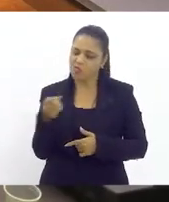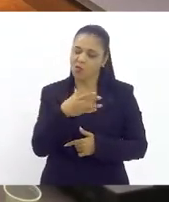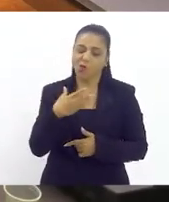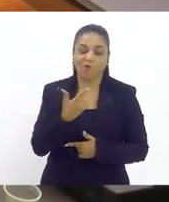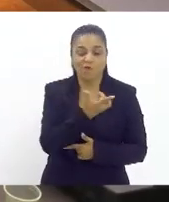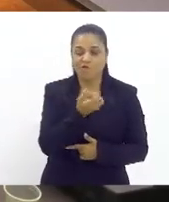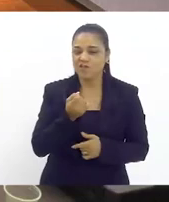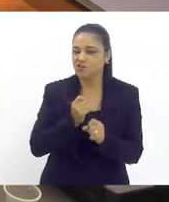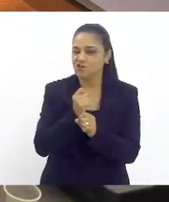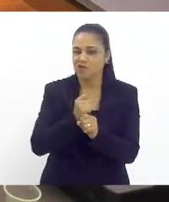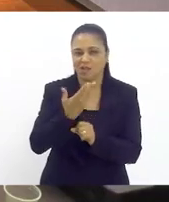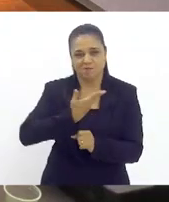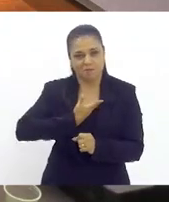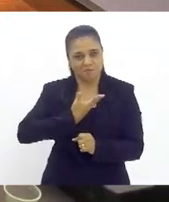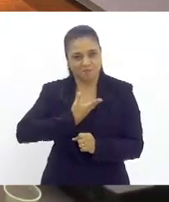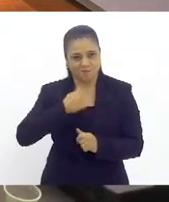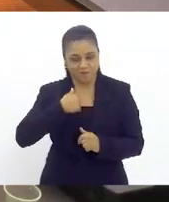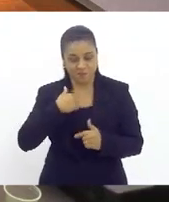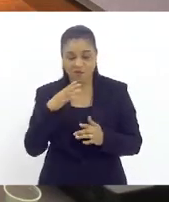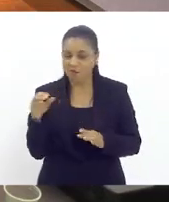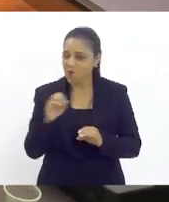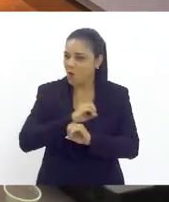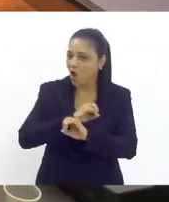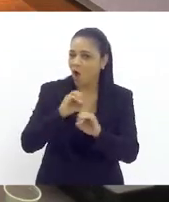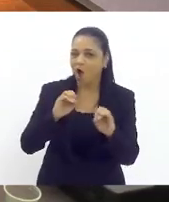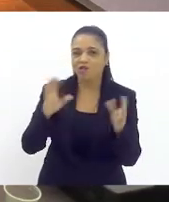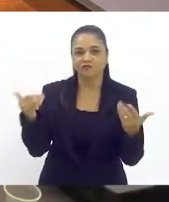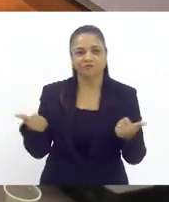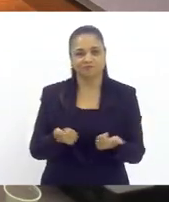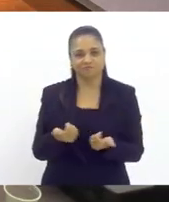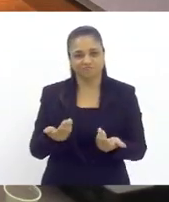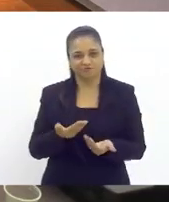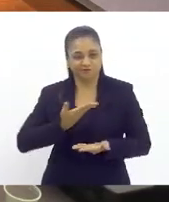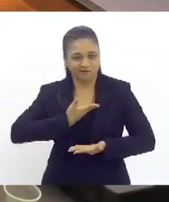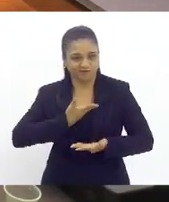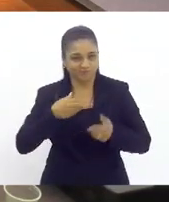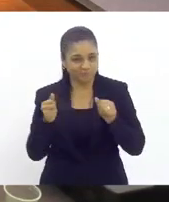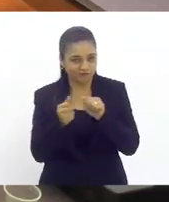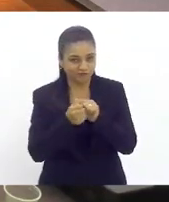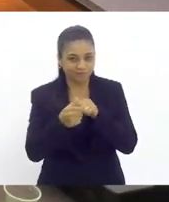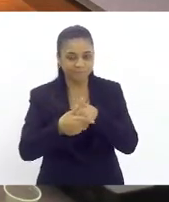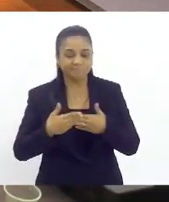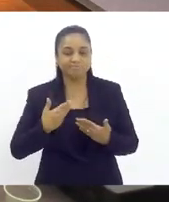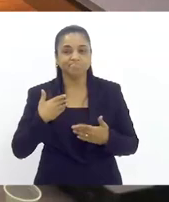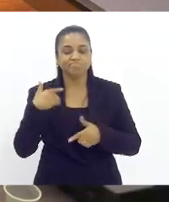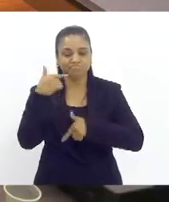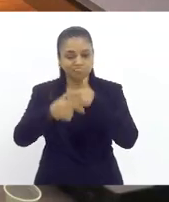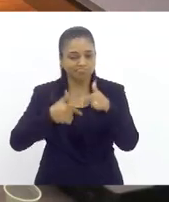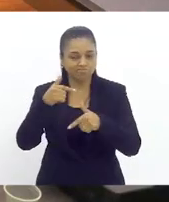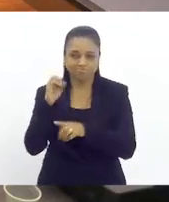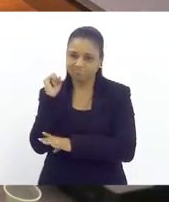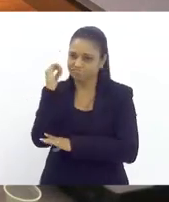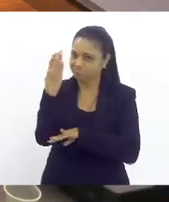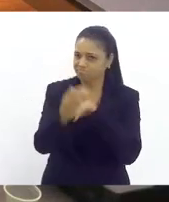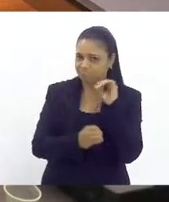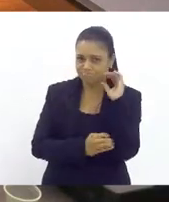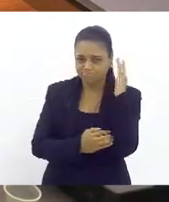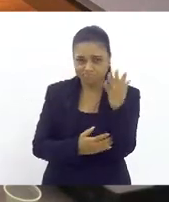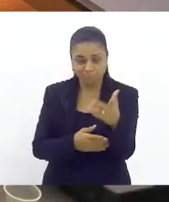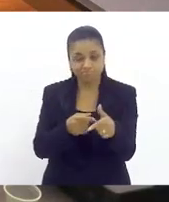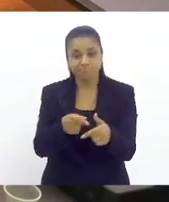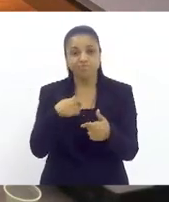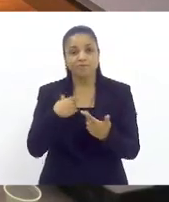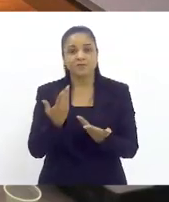mas ótimo tá aqui com grandes companheiros companheiros da causa ambiental queria fazer